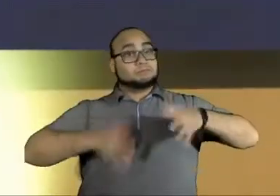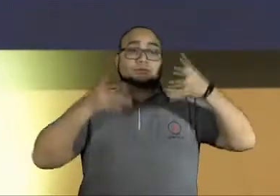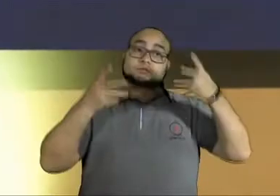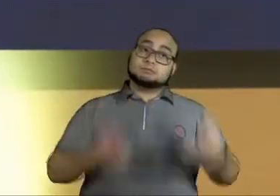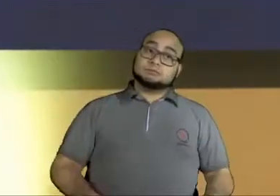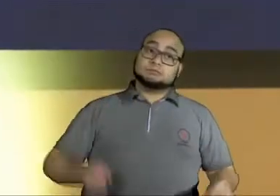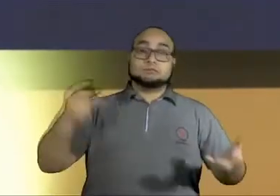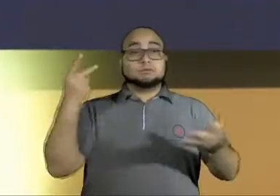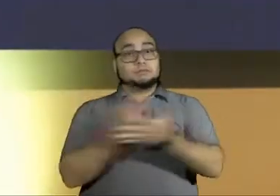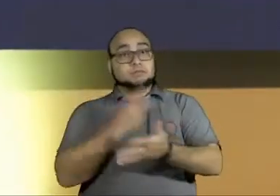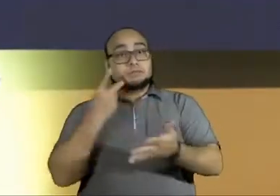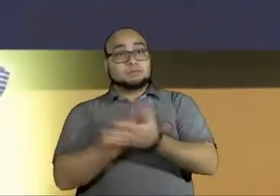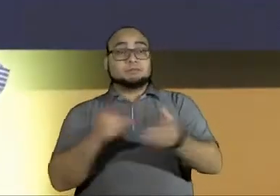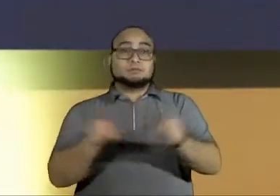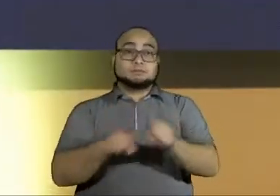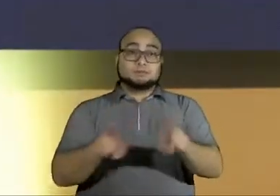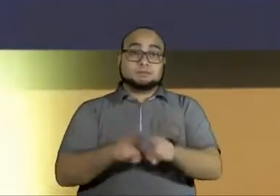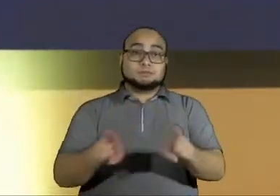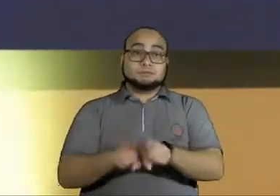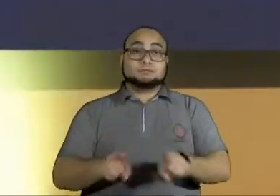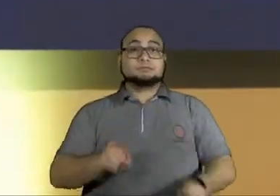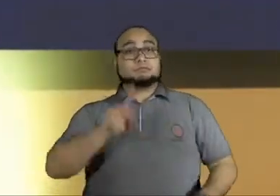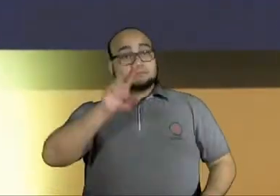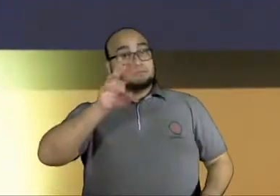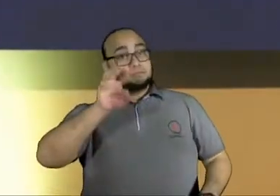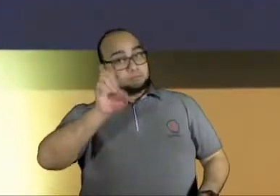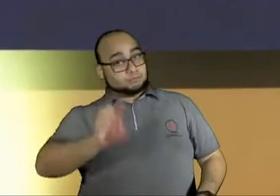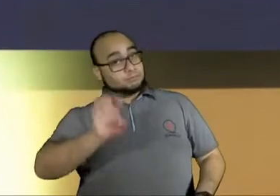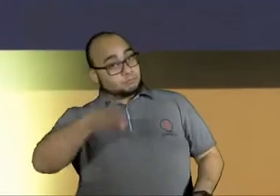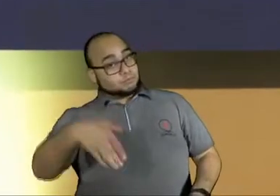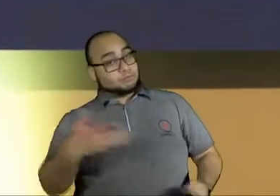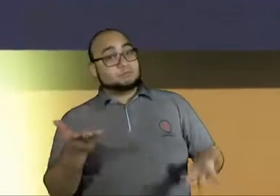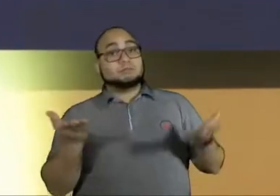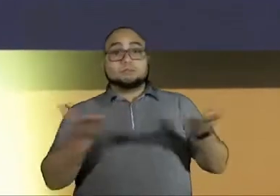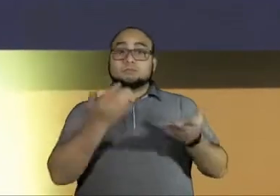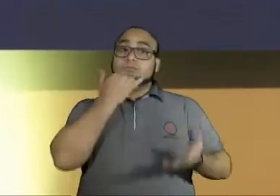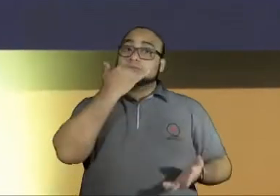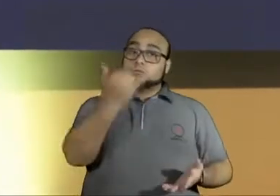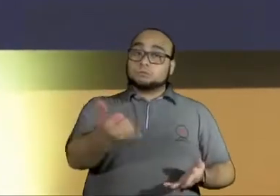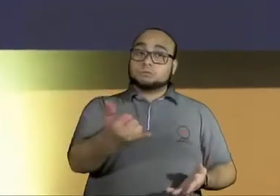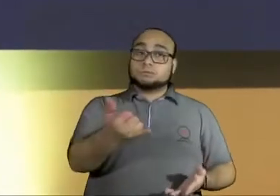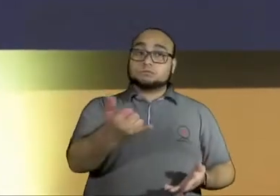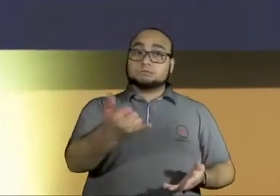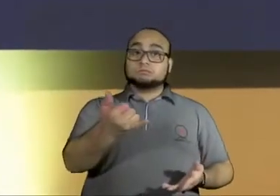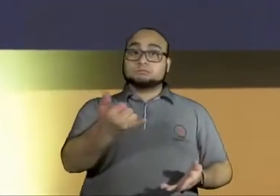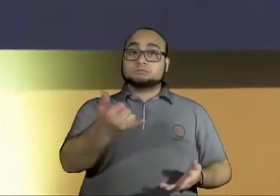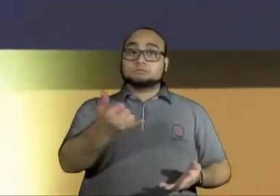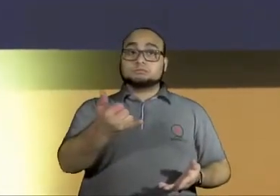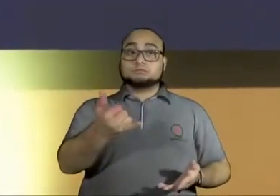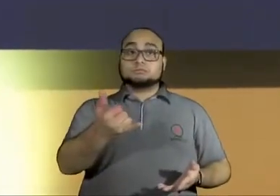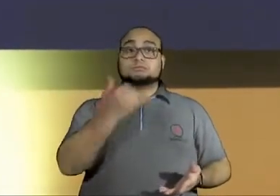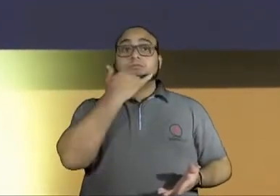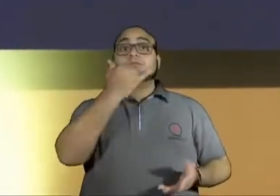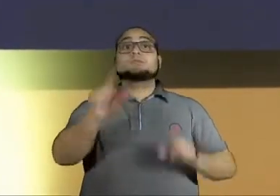confundi as coisas. E fique tudo bem. Mas pode ser que você diga, me perdoe, e a pessoa diz assim, tá perdoado.